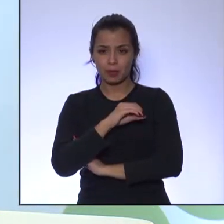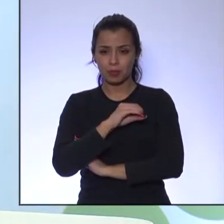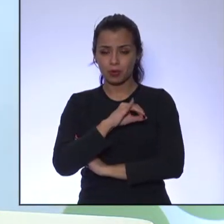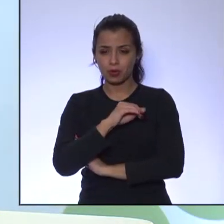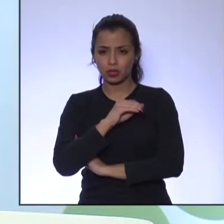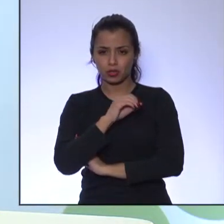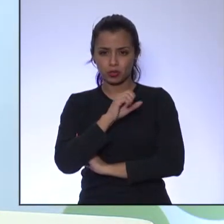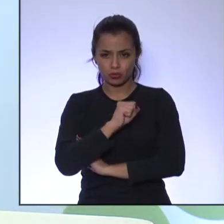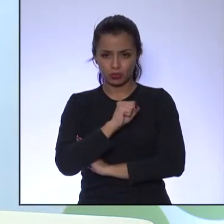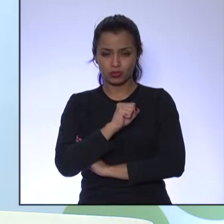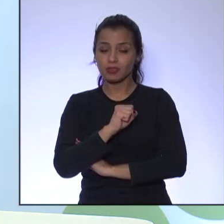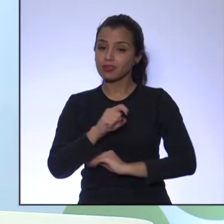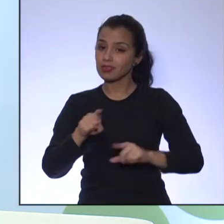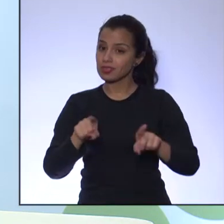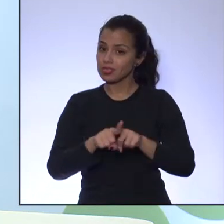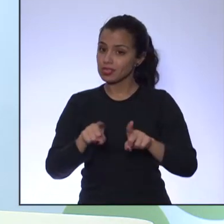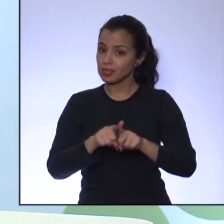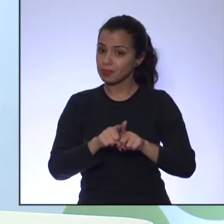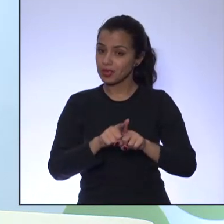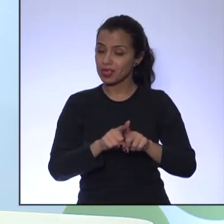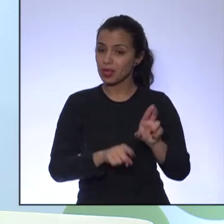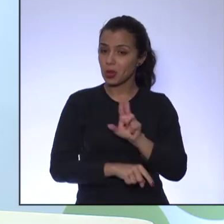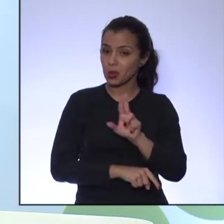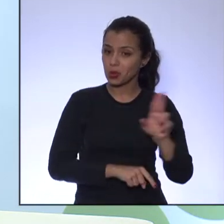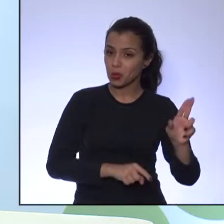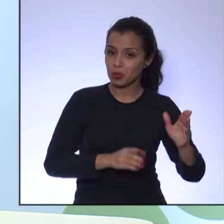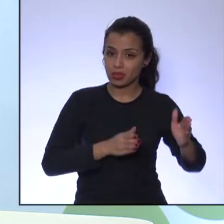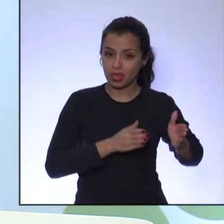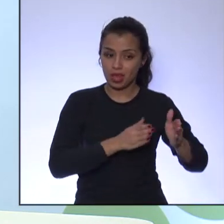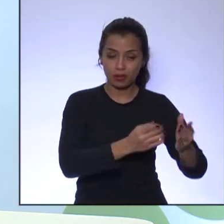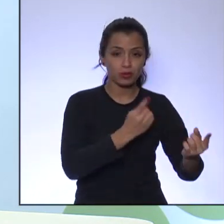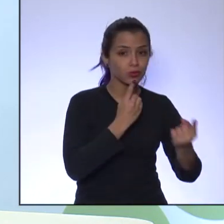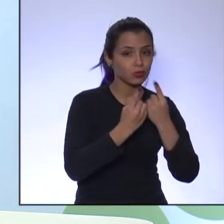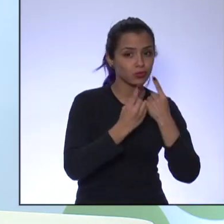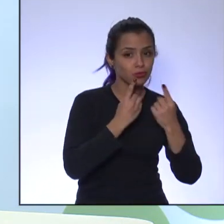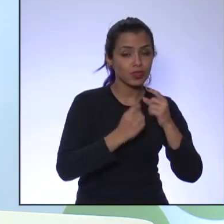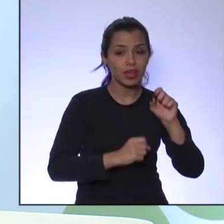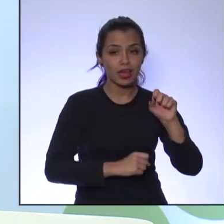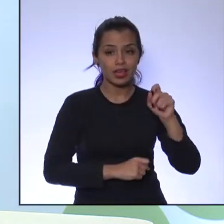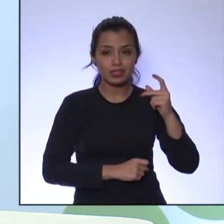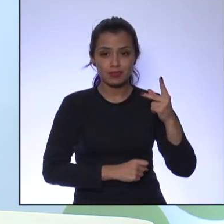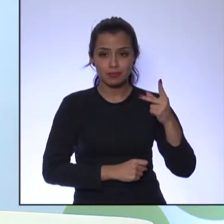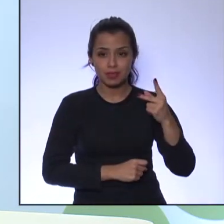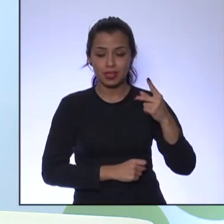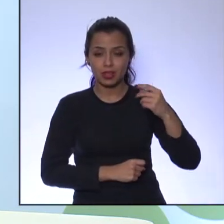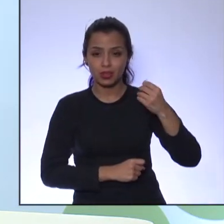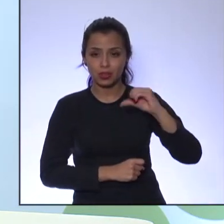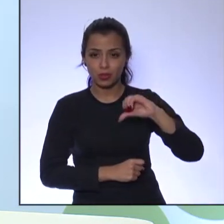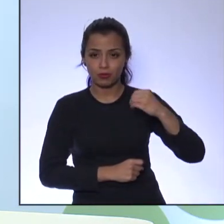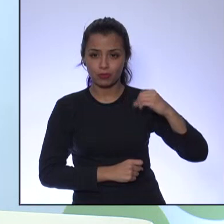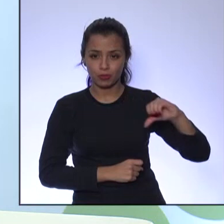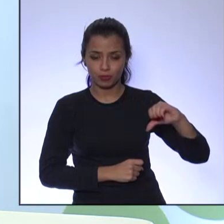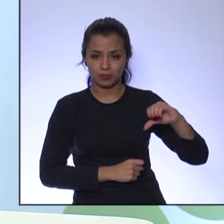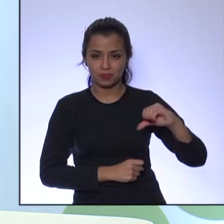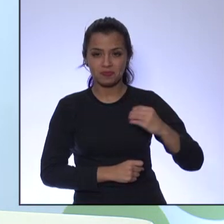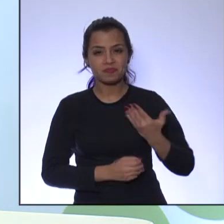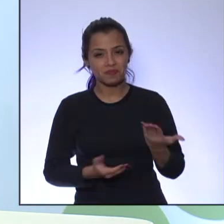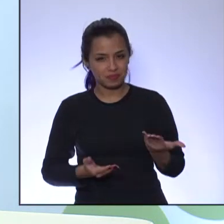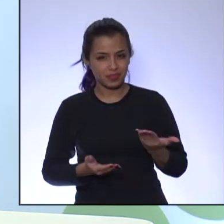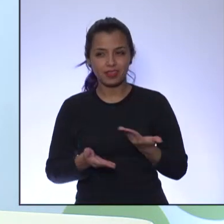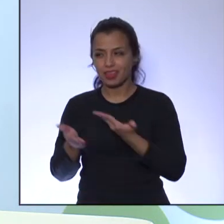aqui no estado de São Paulo, SP-099. Então, a gente tem aí a figura, né, do índio, a gente consegue observar as